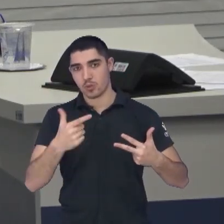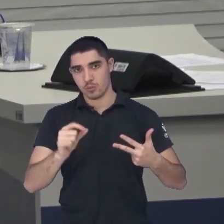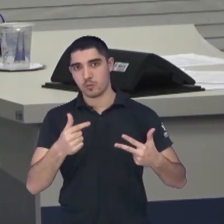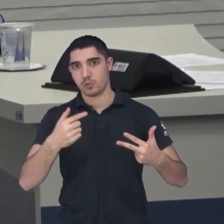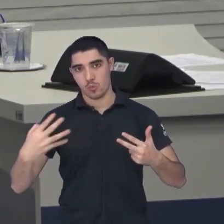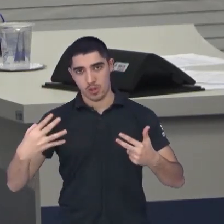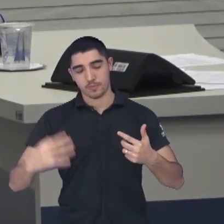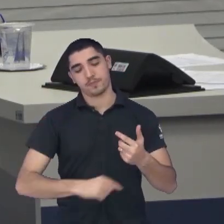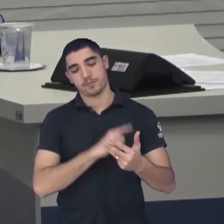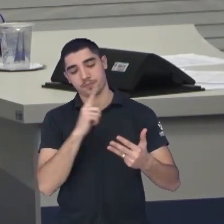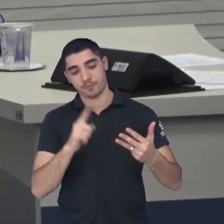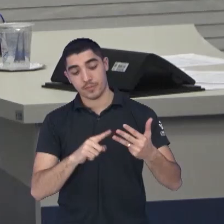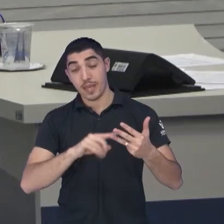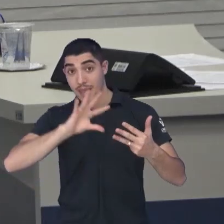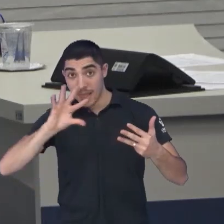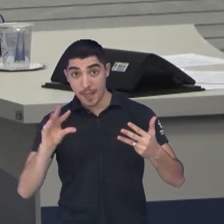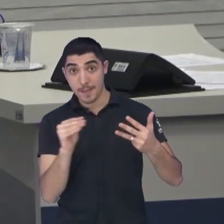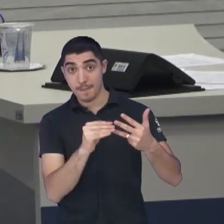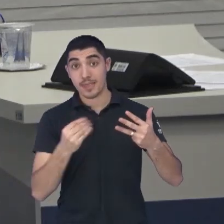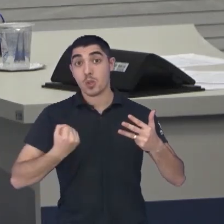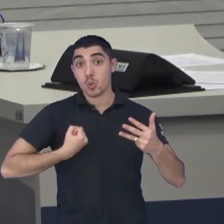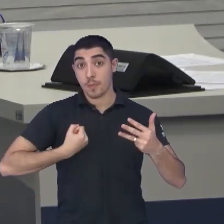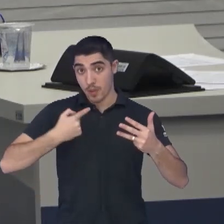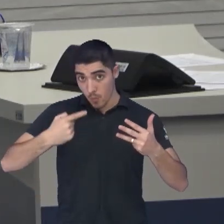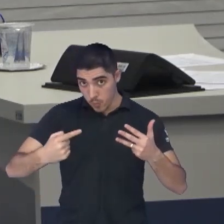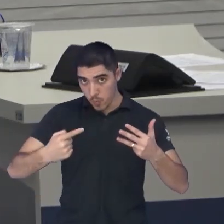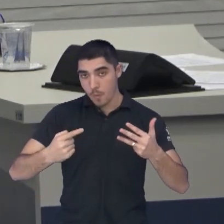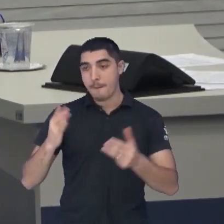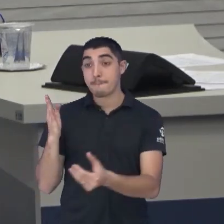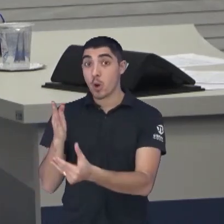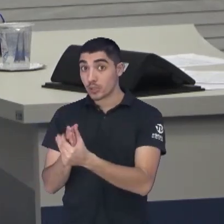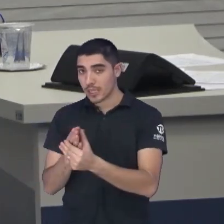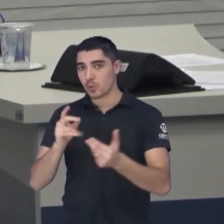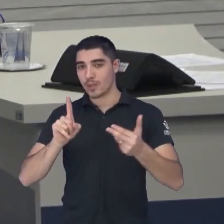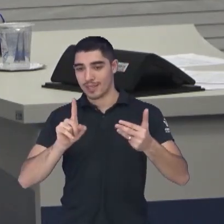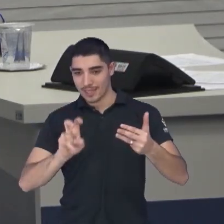445/2024, emenda número 1 do processo